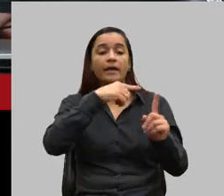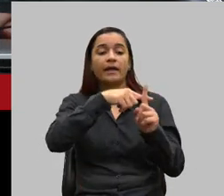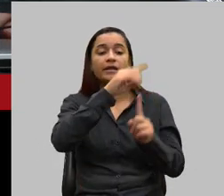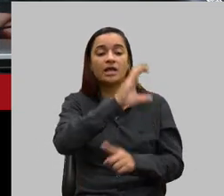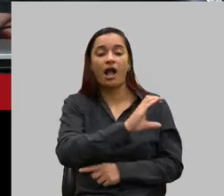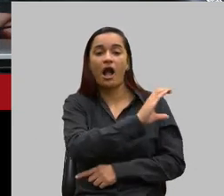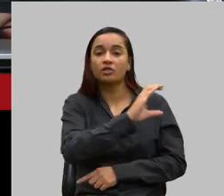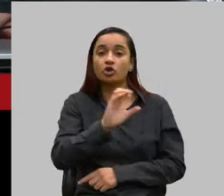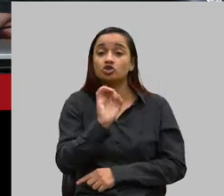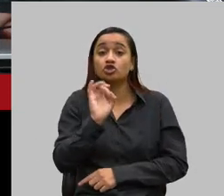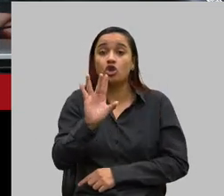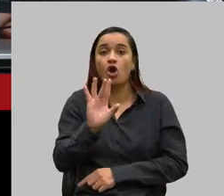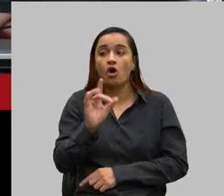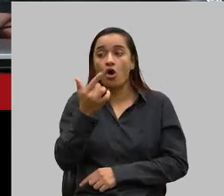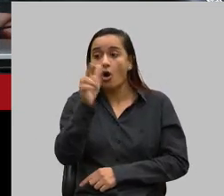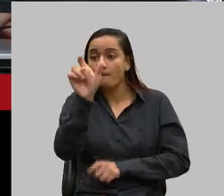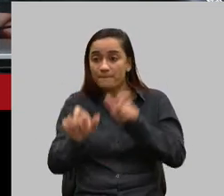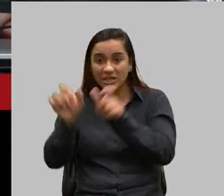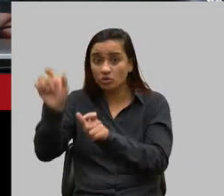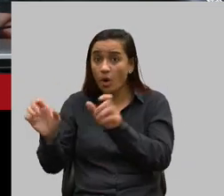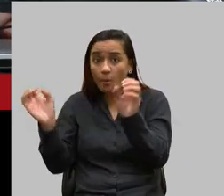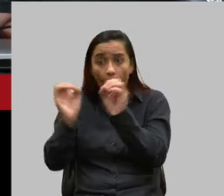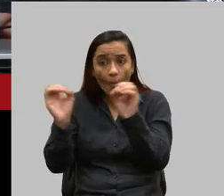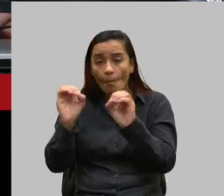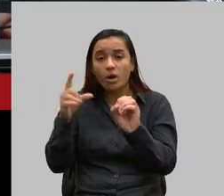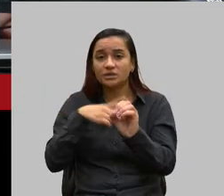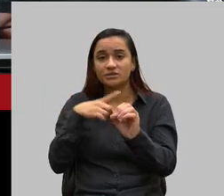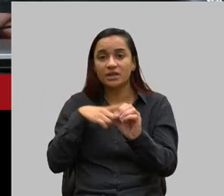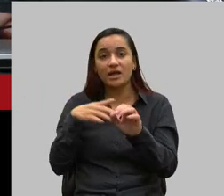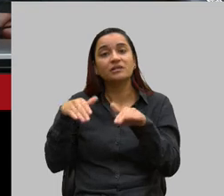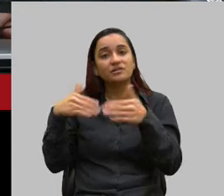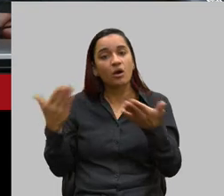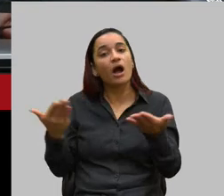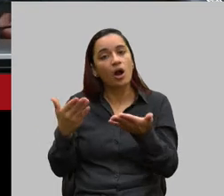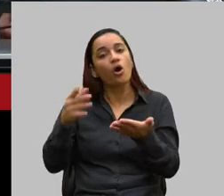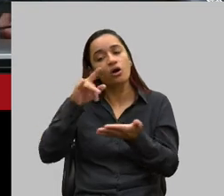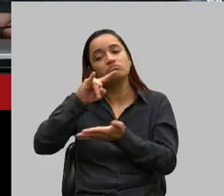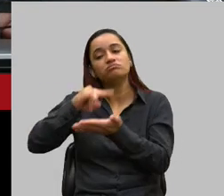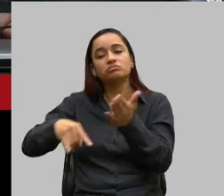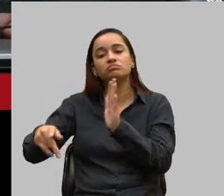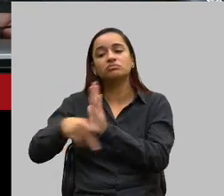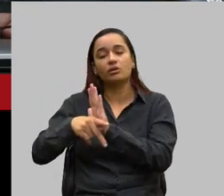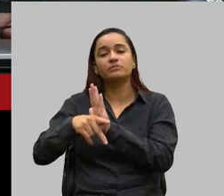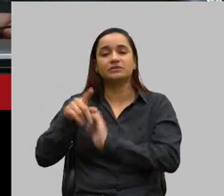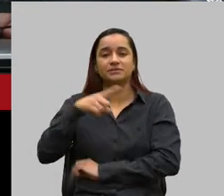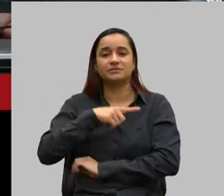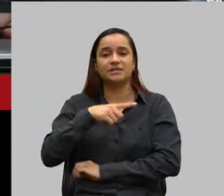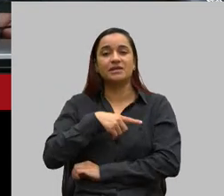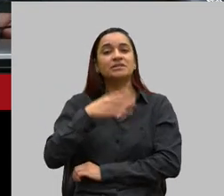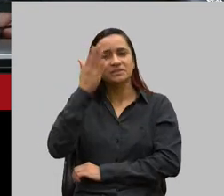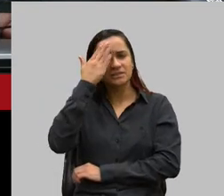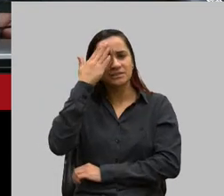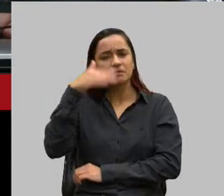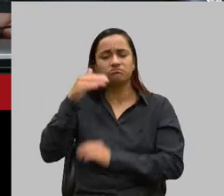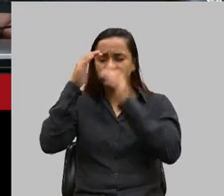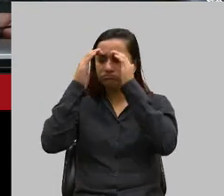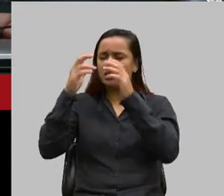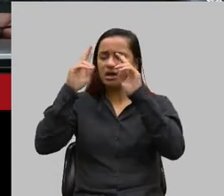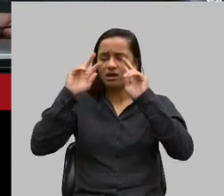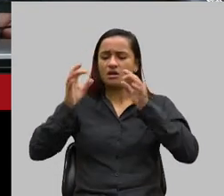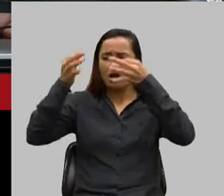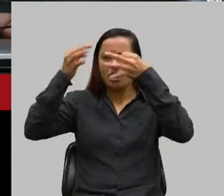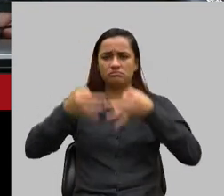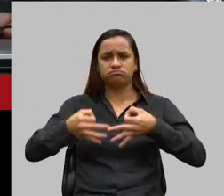da cidade tinha então é dignidade é respeito já vi sabe todo o processo longo eh a sede Foi muito